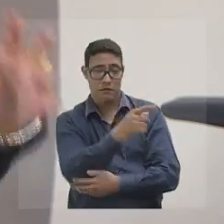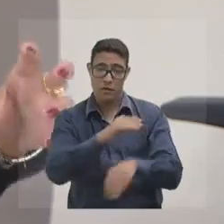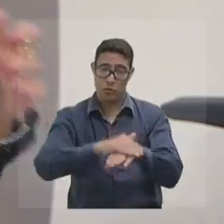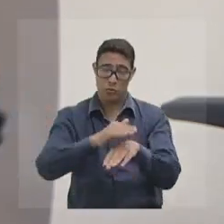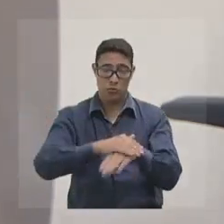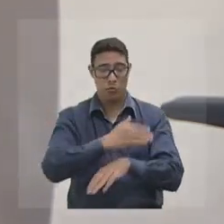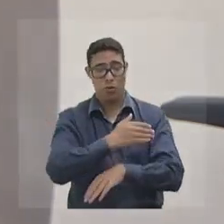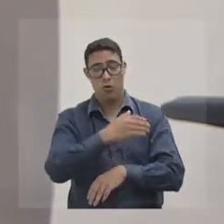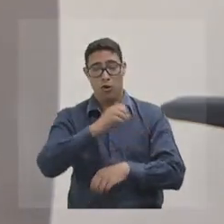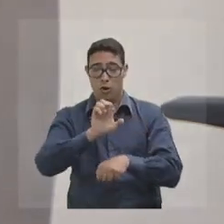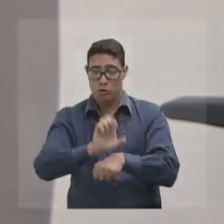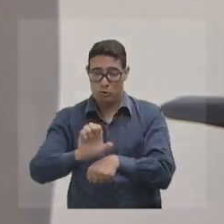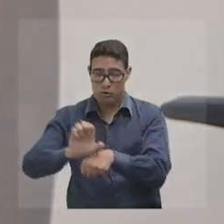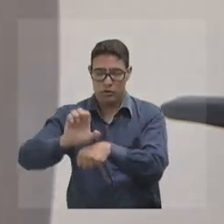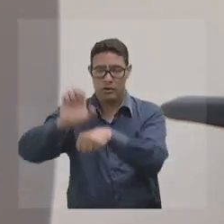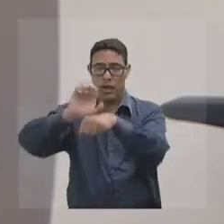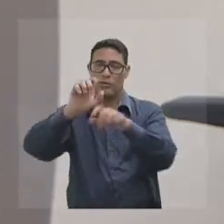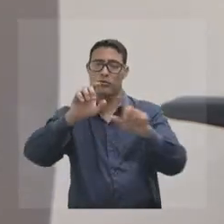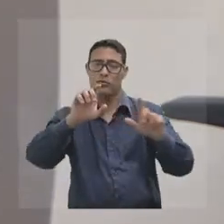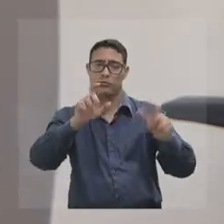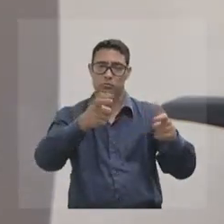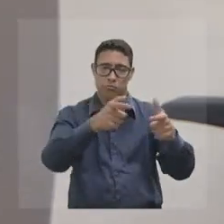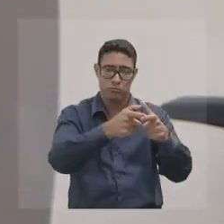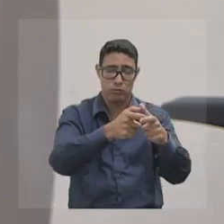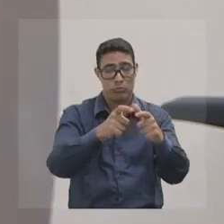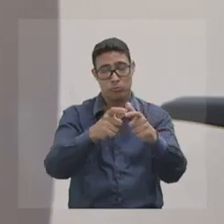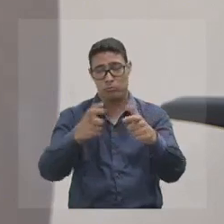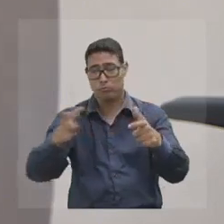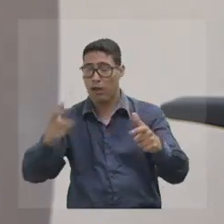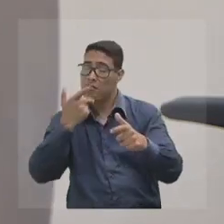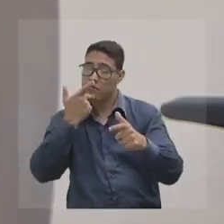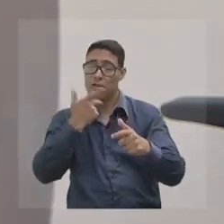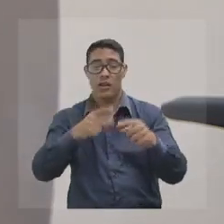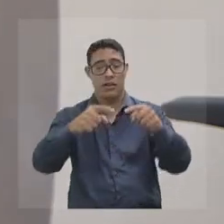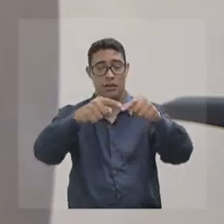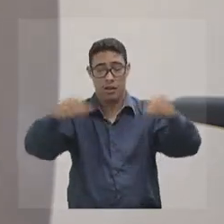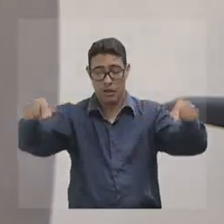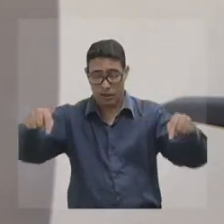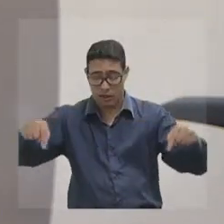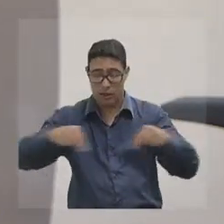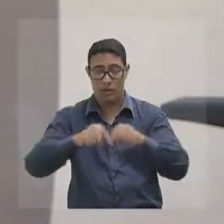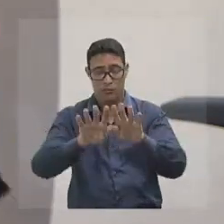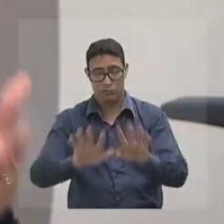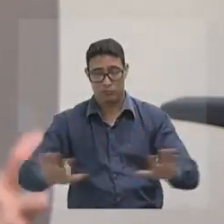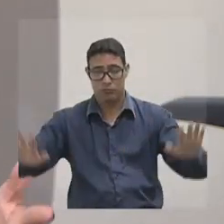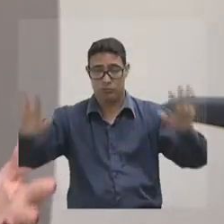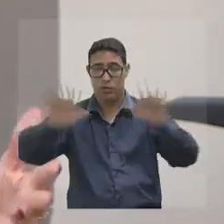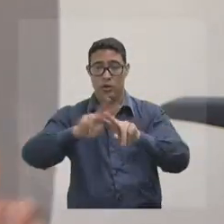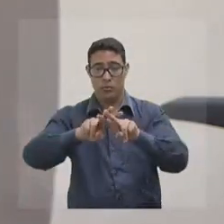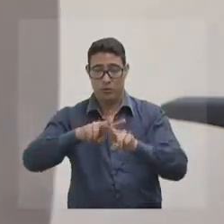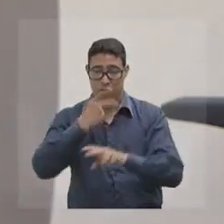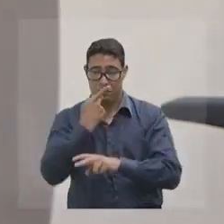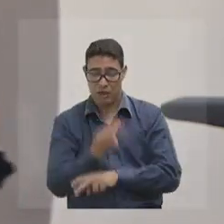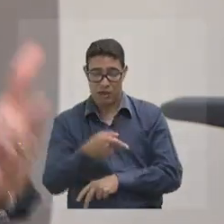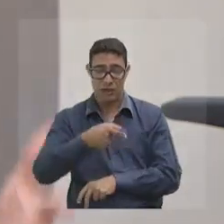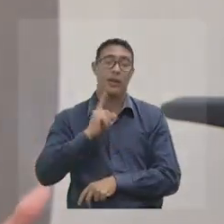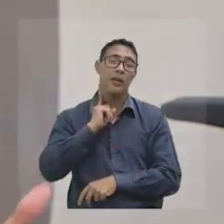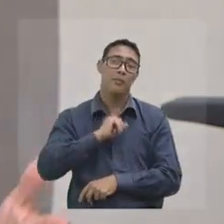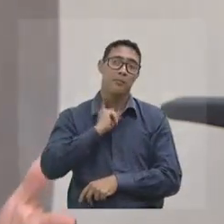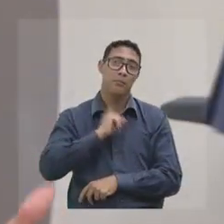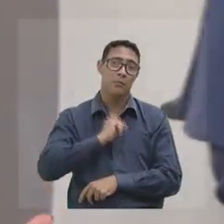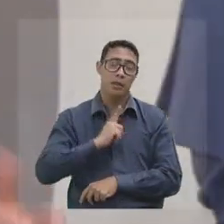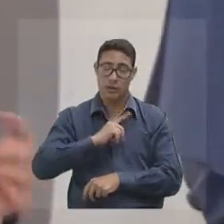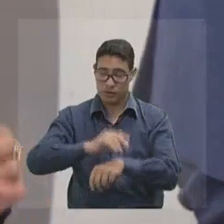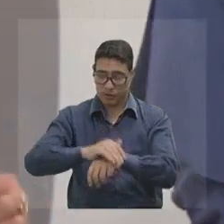relação ao maior ou menor desmatador em relação à área absoluta por isso que eu mencionei que como Minas Gerais tem uma maior